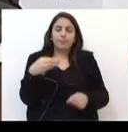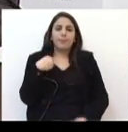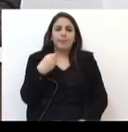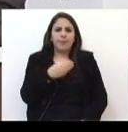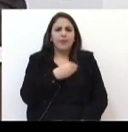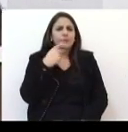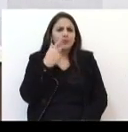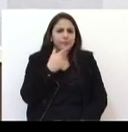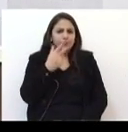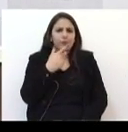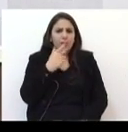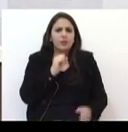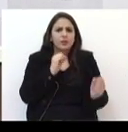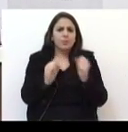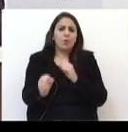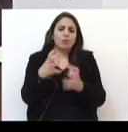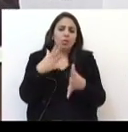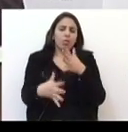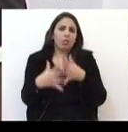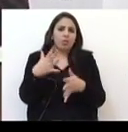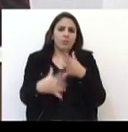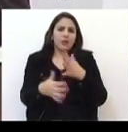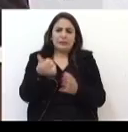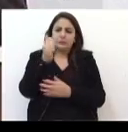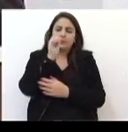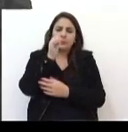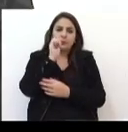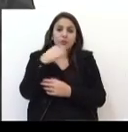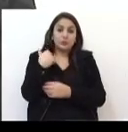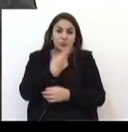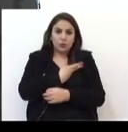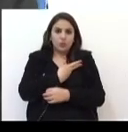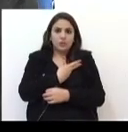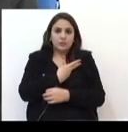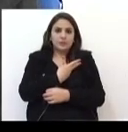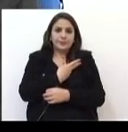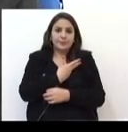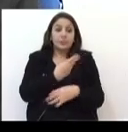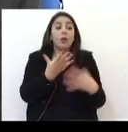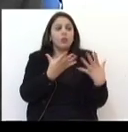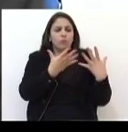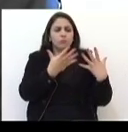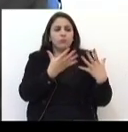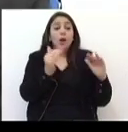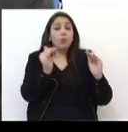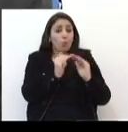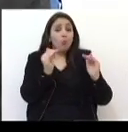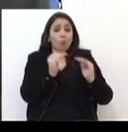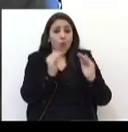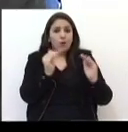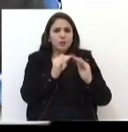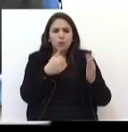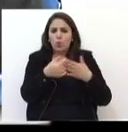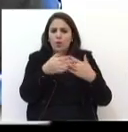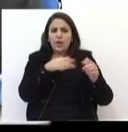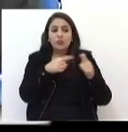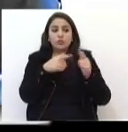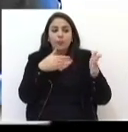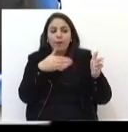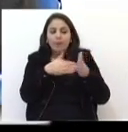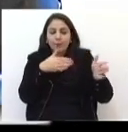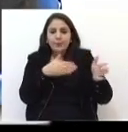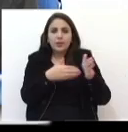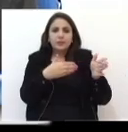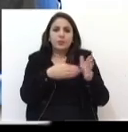médico, comenta os prejuízos da ingestão de álcool. Nós somos favoráveis a qualquer tipo de limitação que